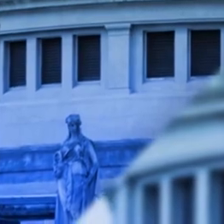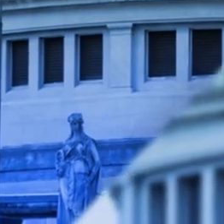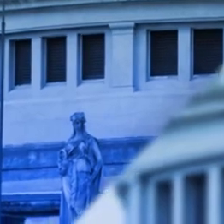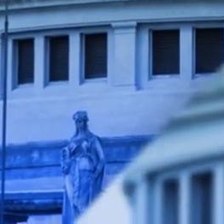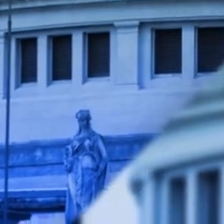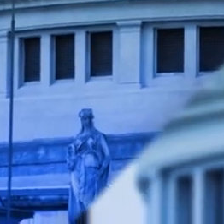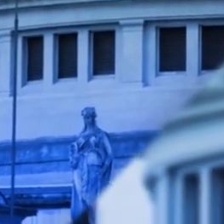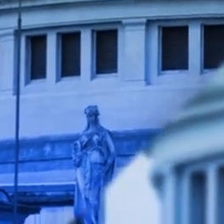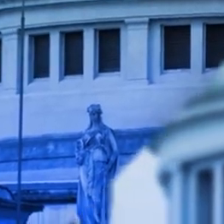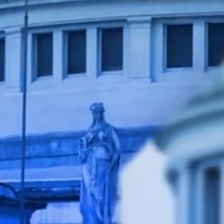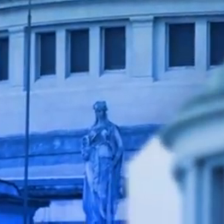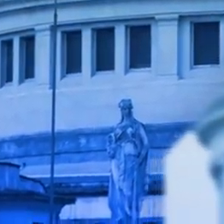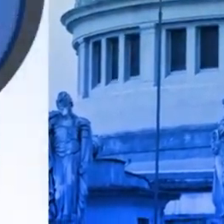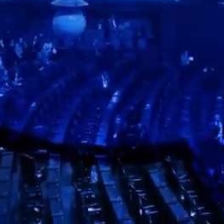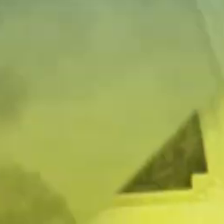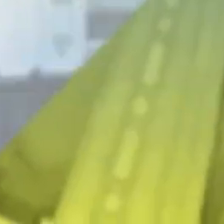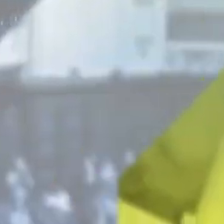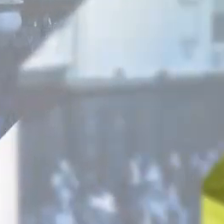Música